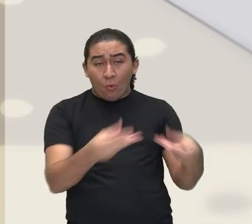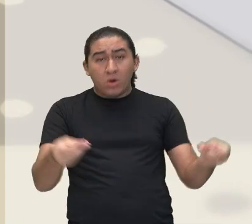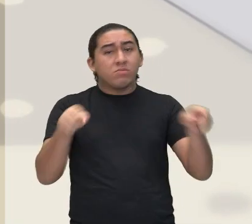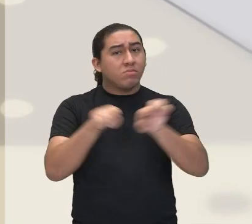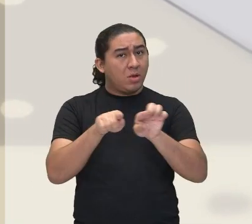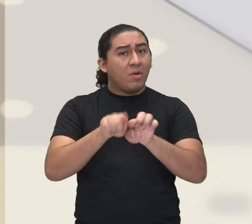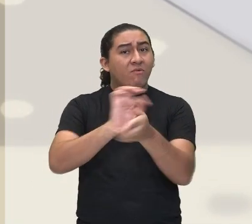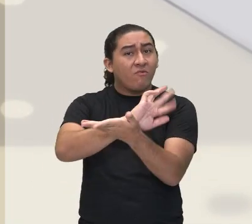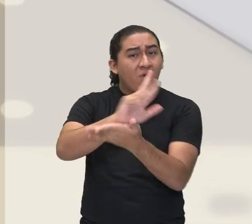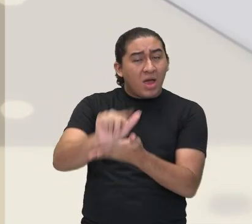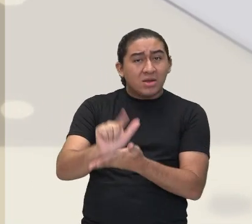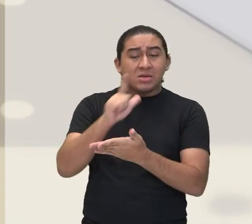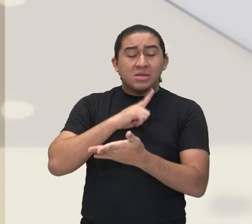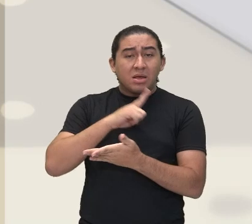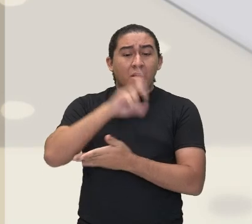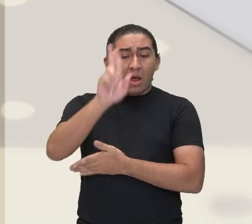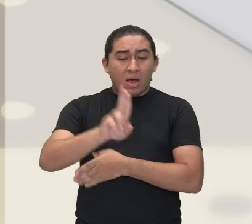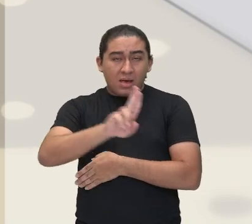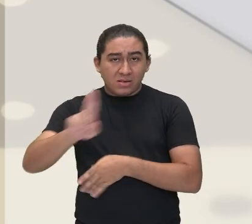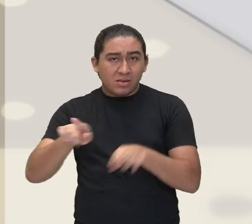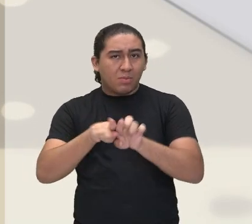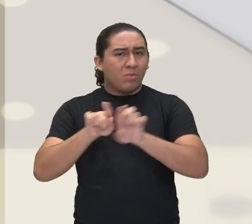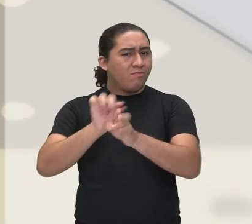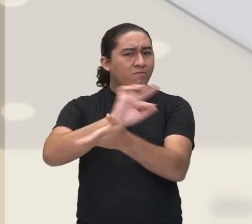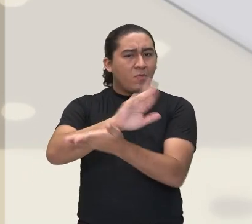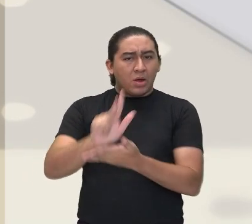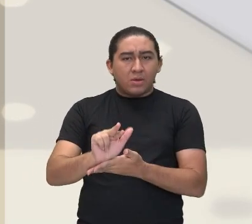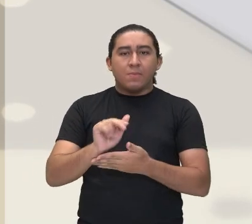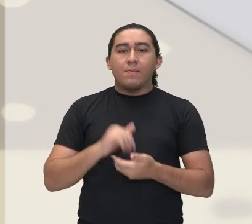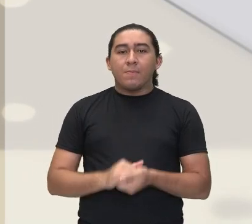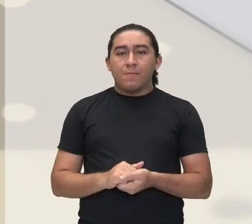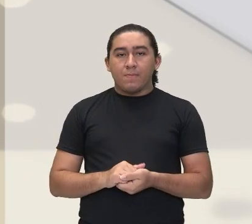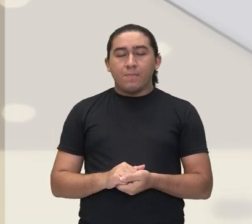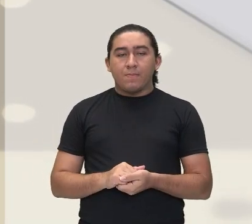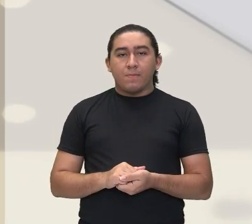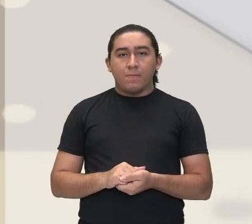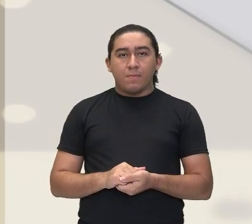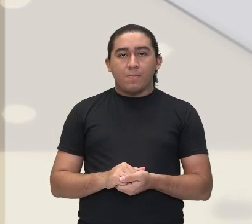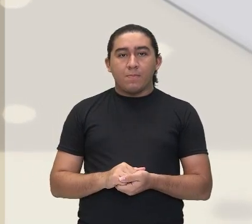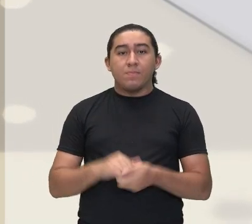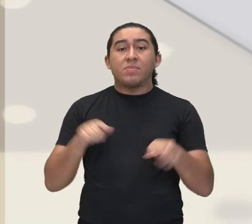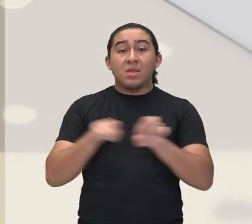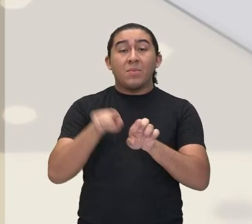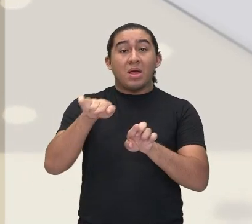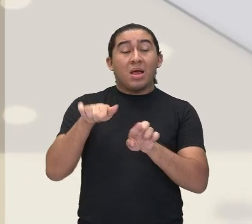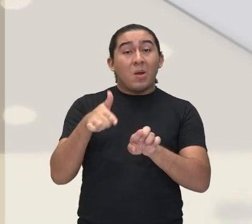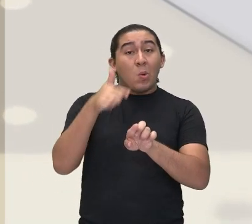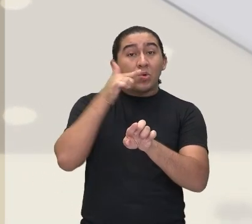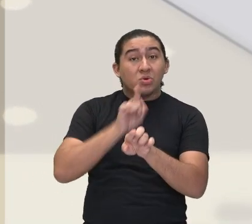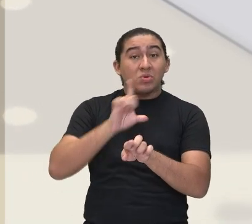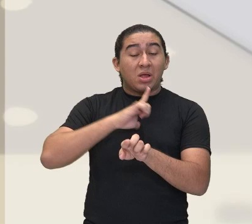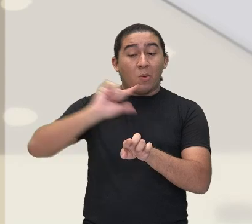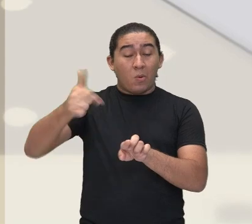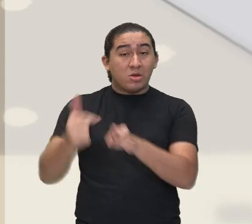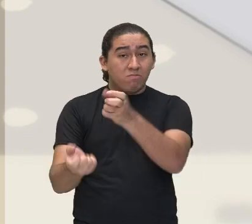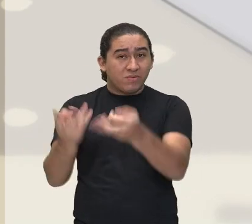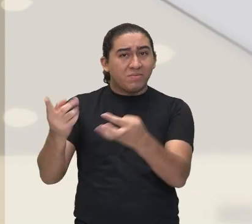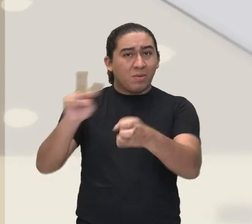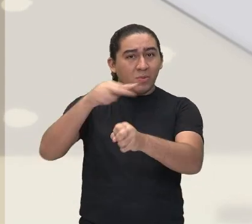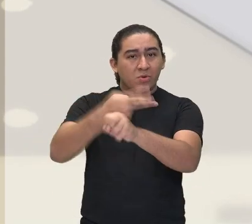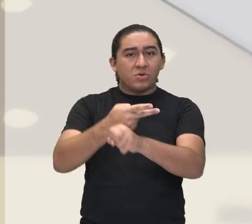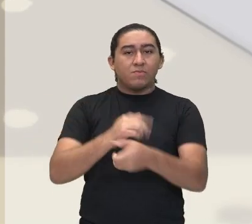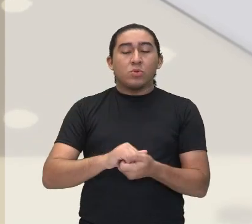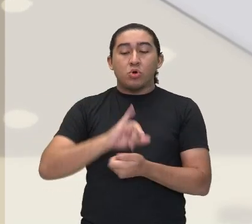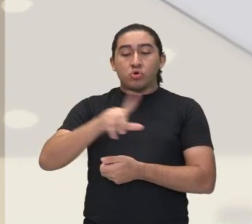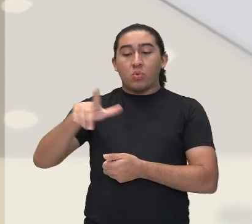febres com rezas e bênçãos. Queria incendiar o cortiço e conseguiu na segunda tentativa. João Romão